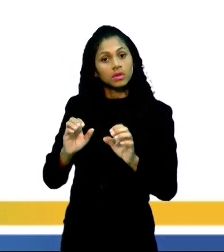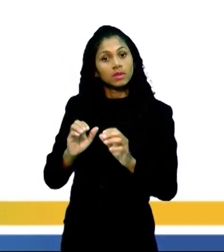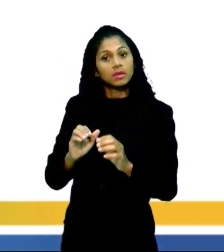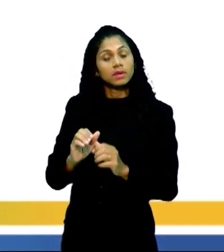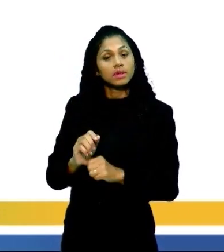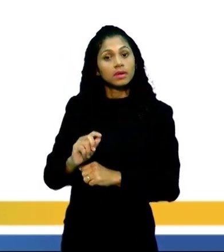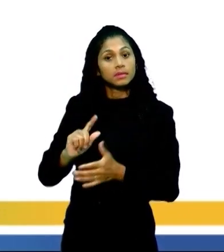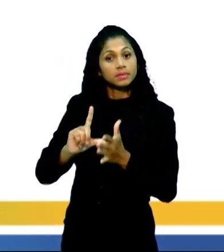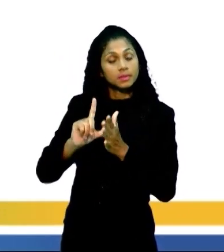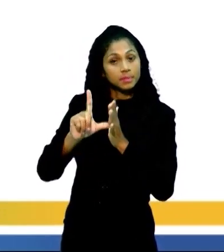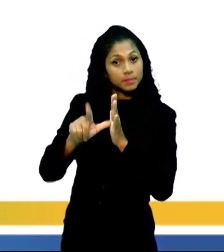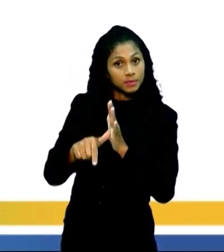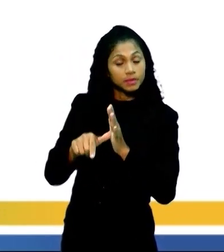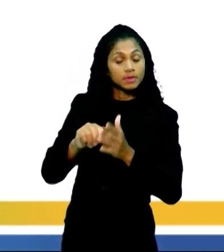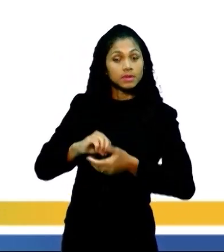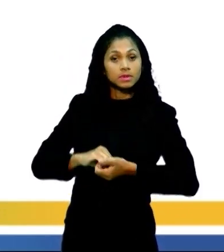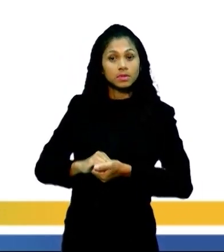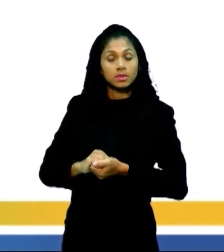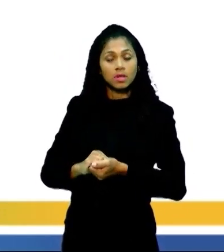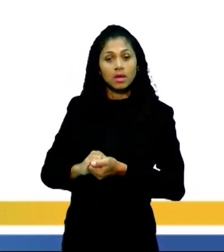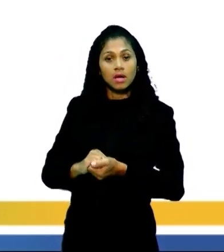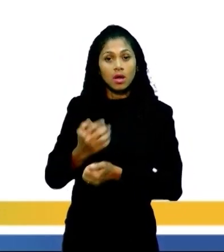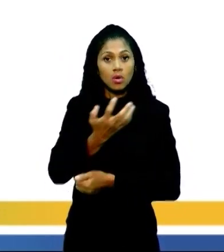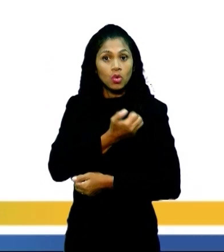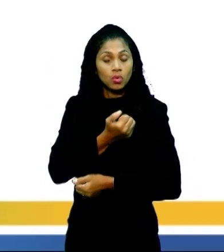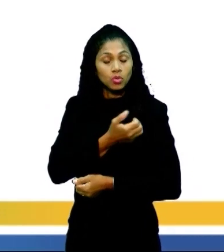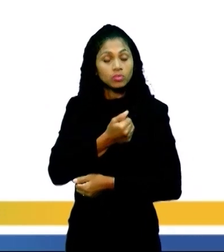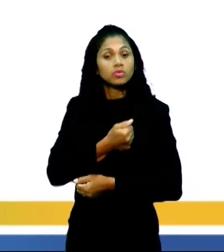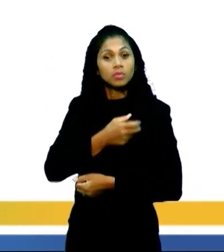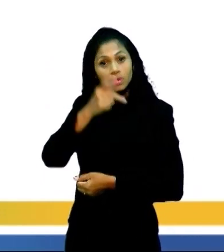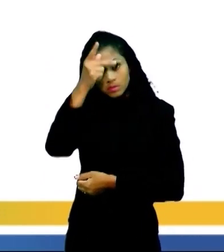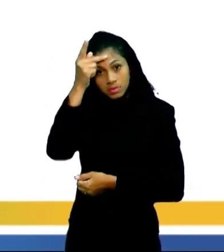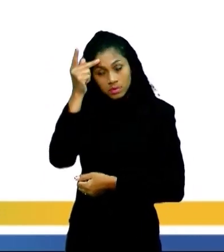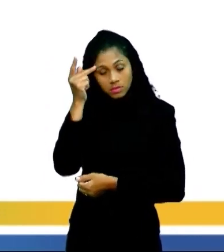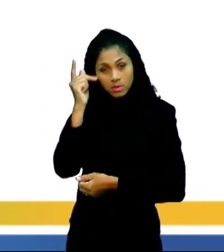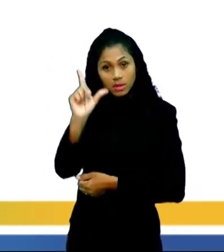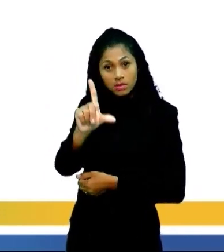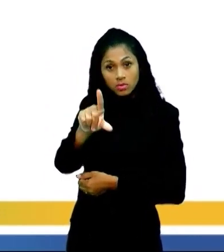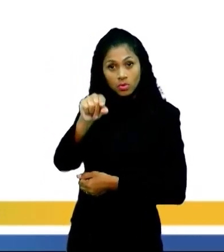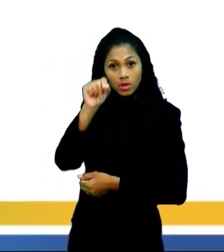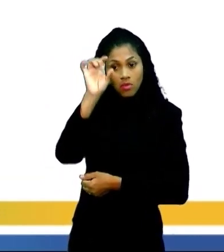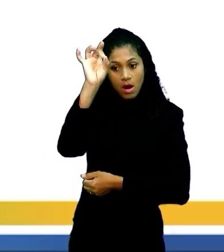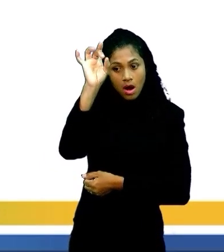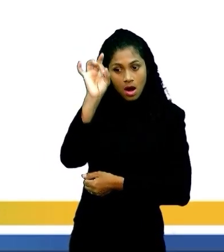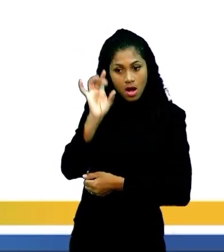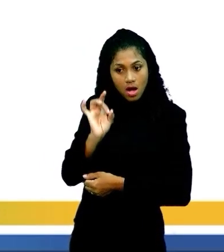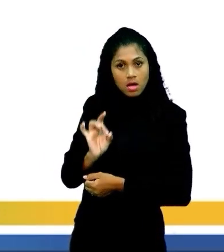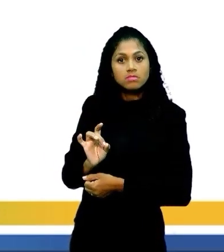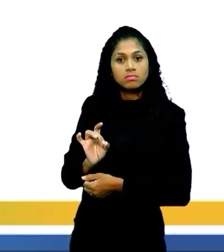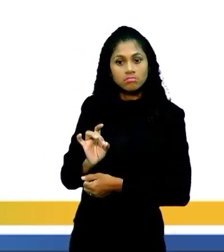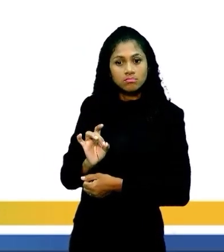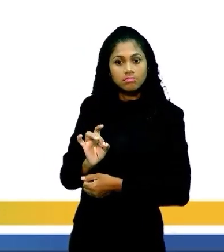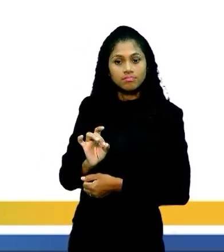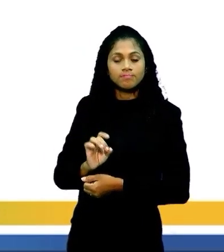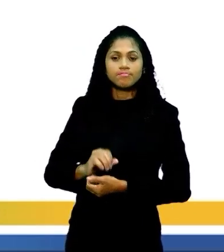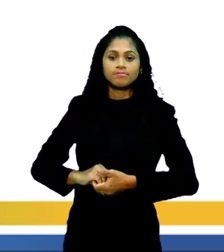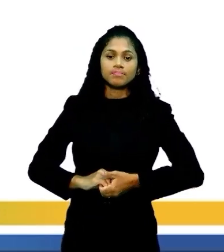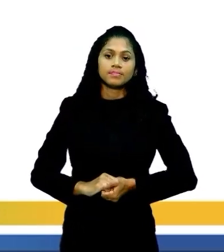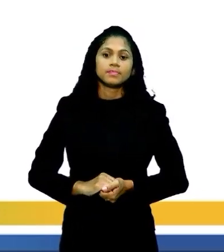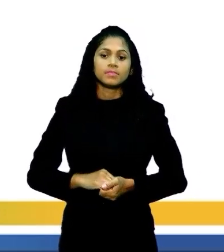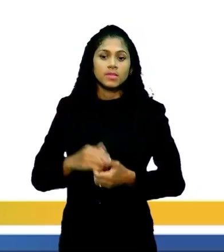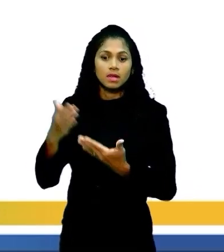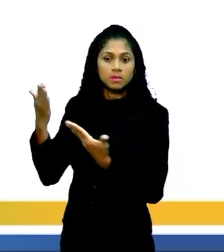de pessoas que escolheu cada uma das opções. Então, olha aí.